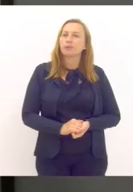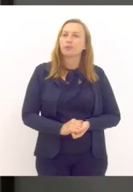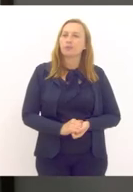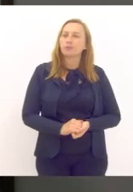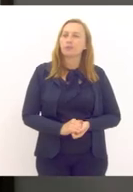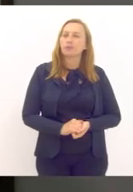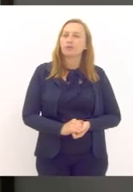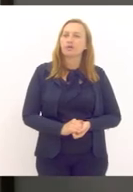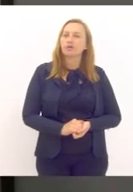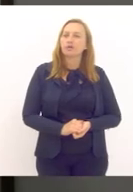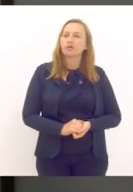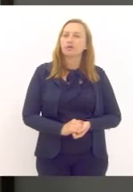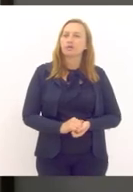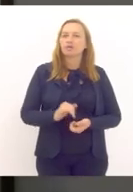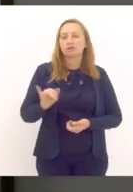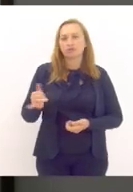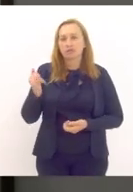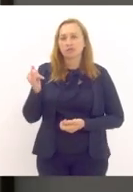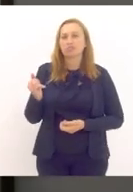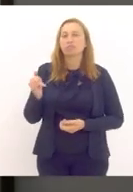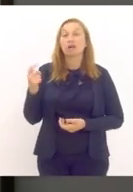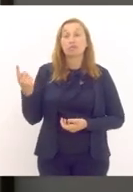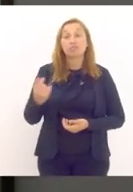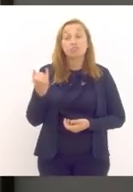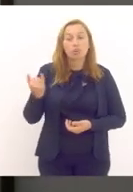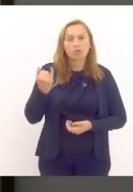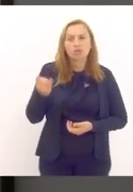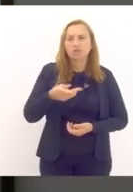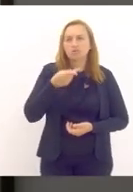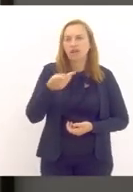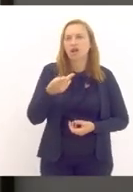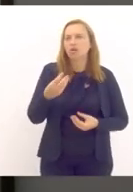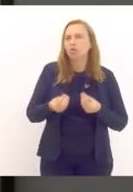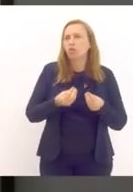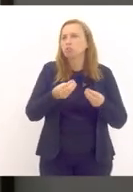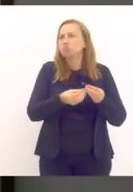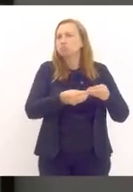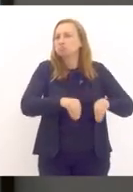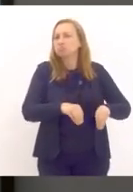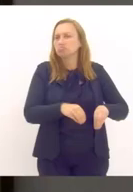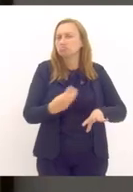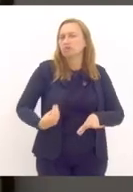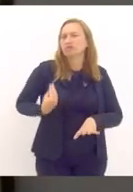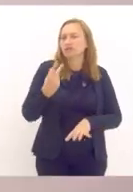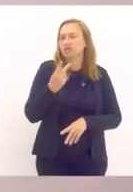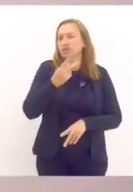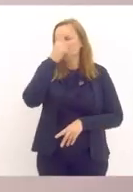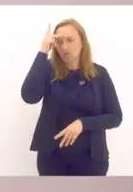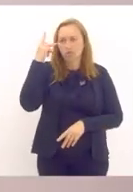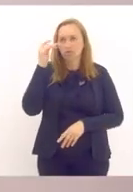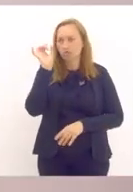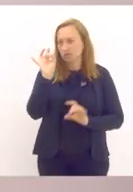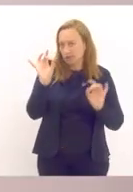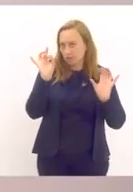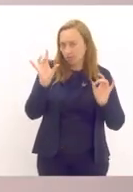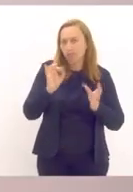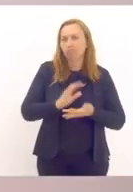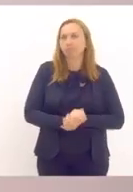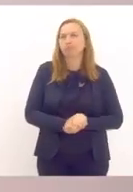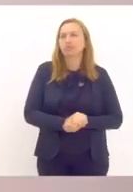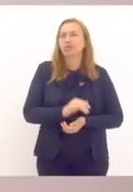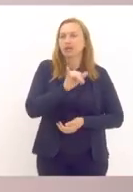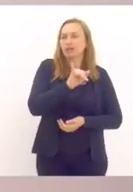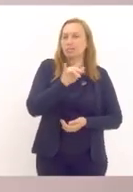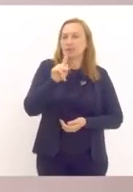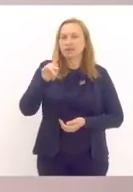é importante a gente atentar como é que eles afetam a vida do Fluminense em especial, né? Bem, o IPCA